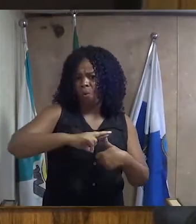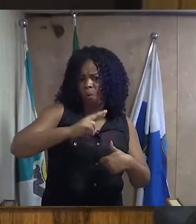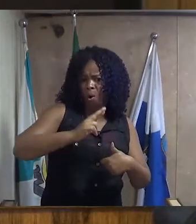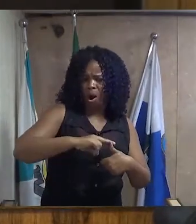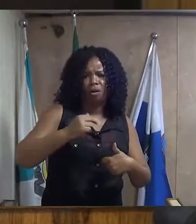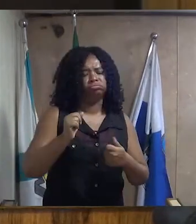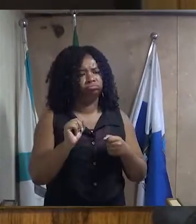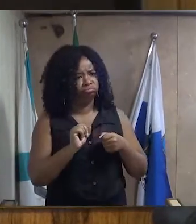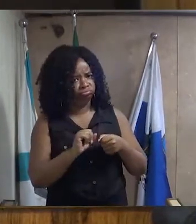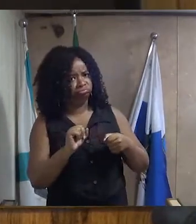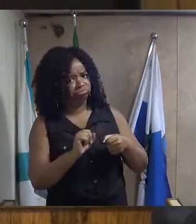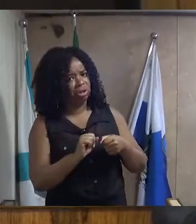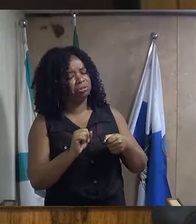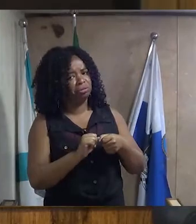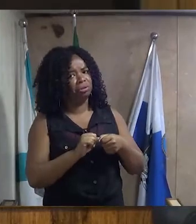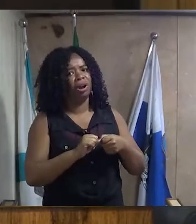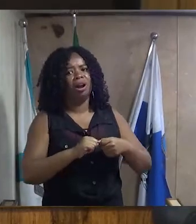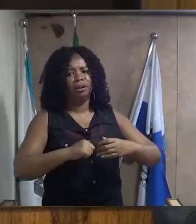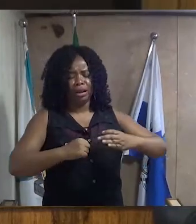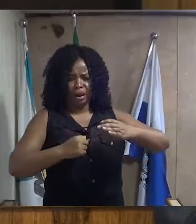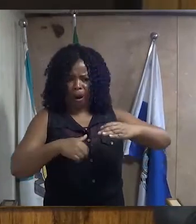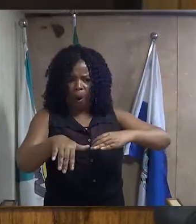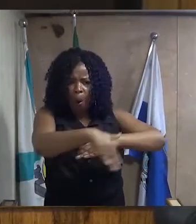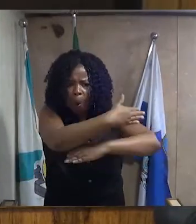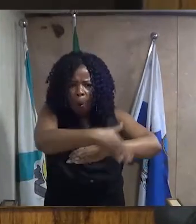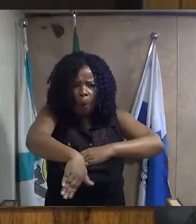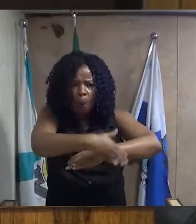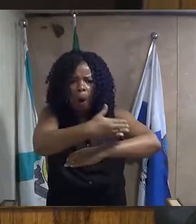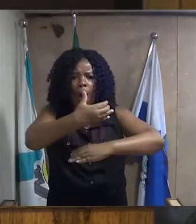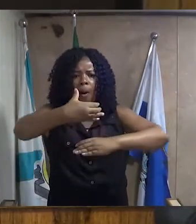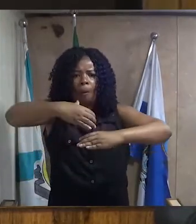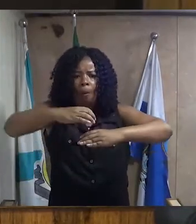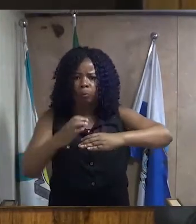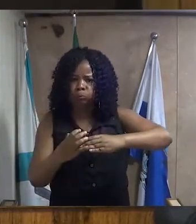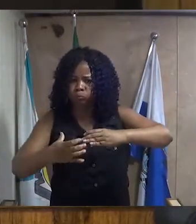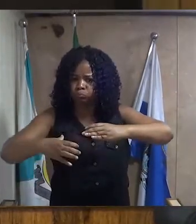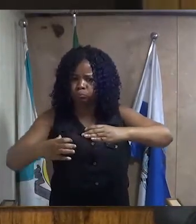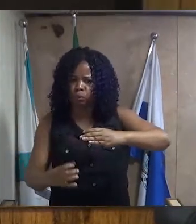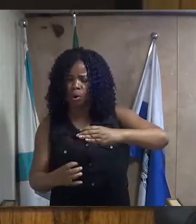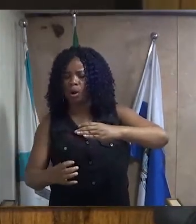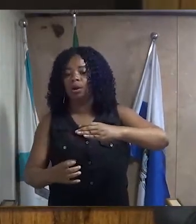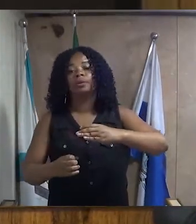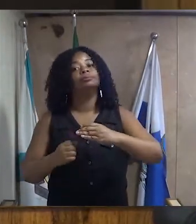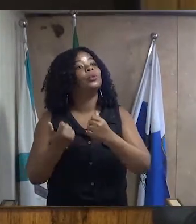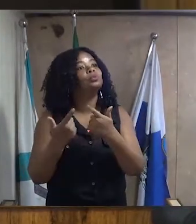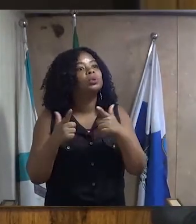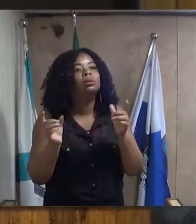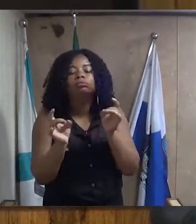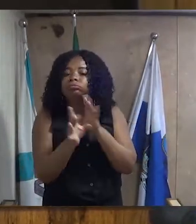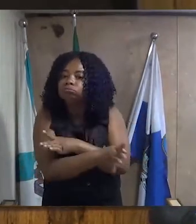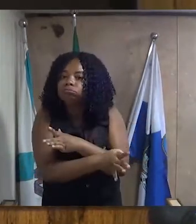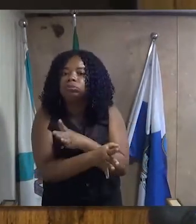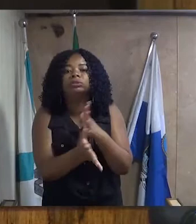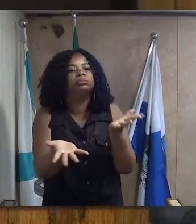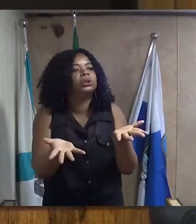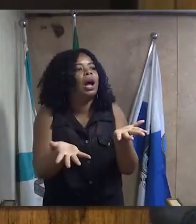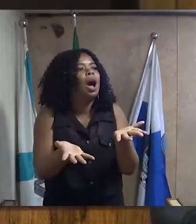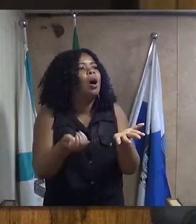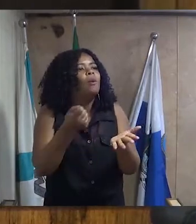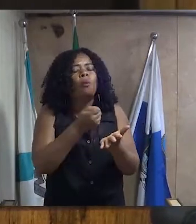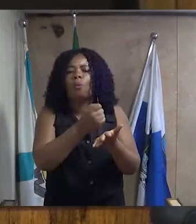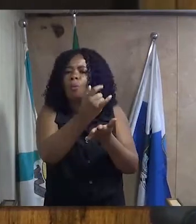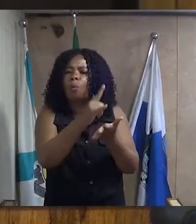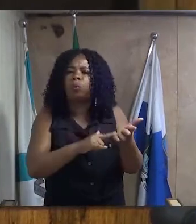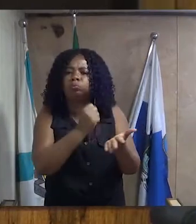exercida, esburacando as nossas ruas e não cumprindo com o